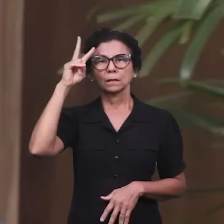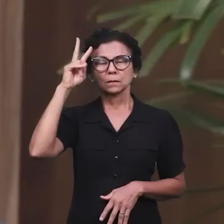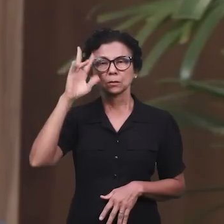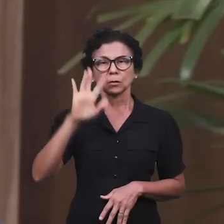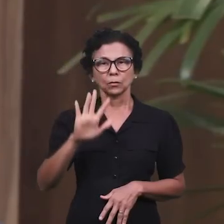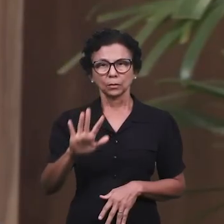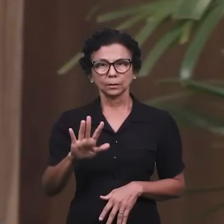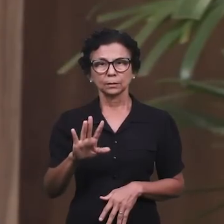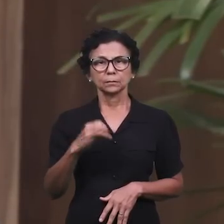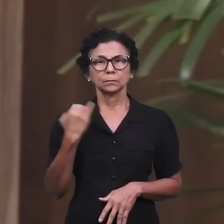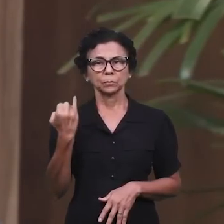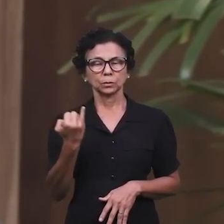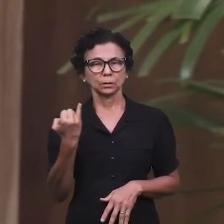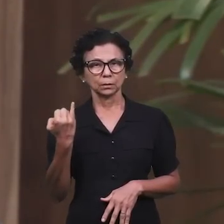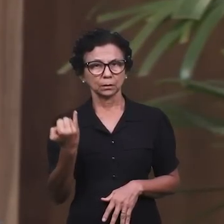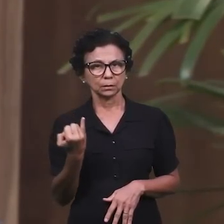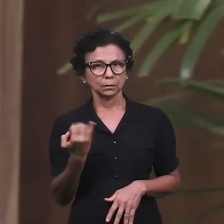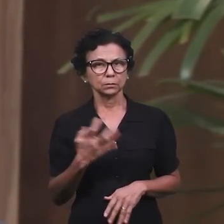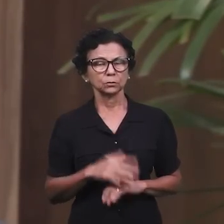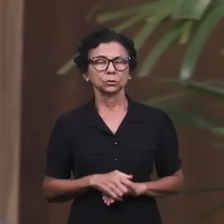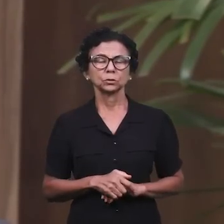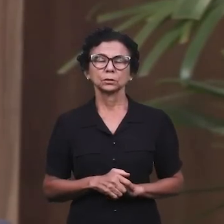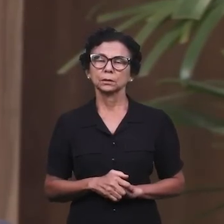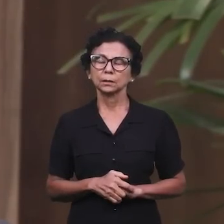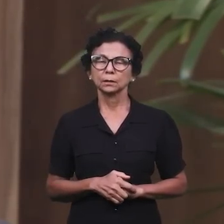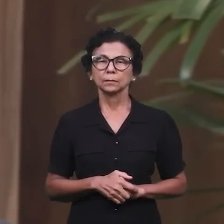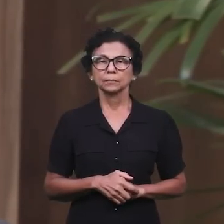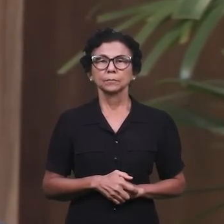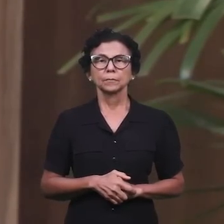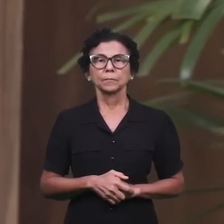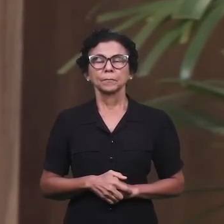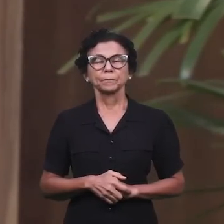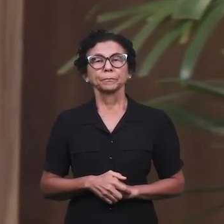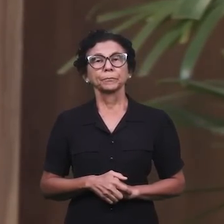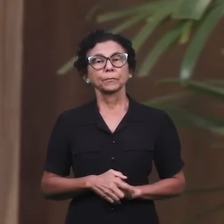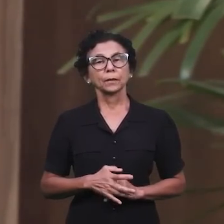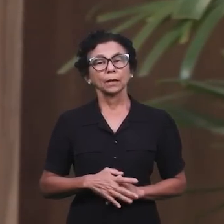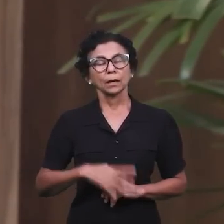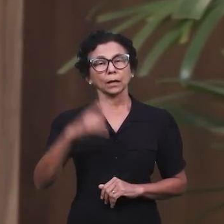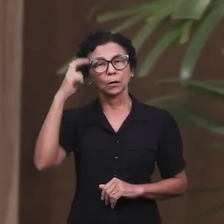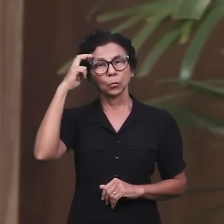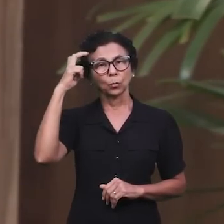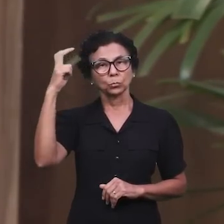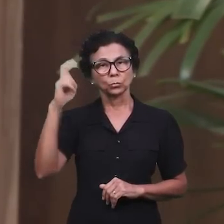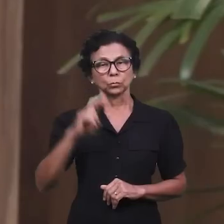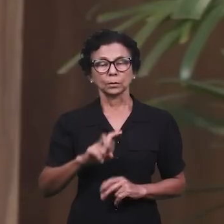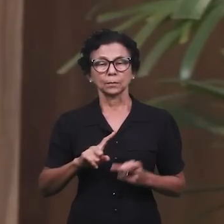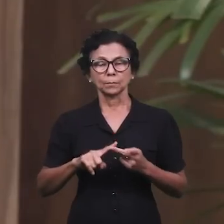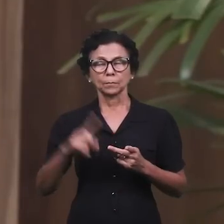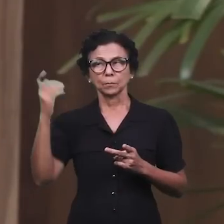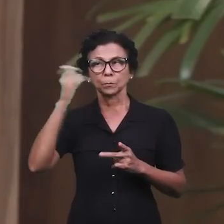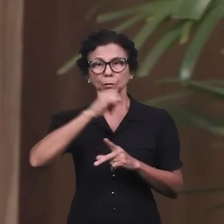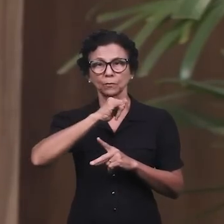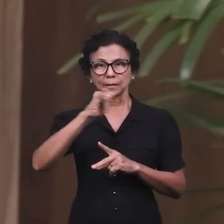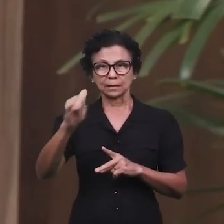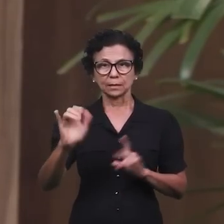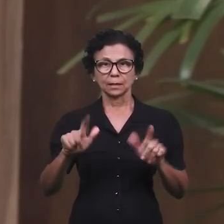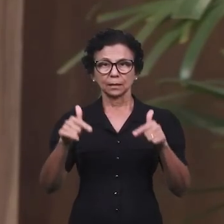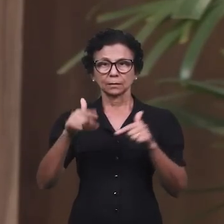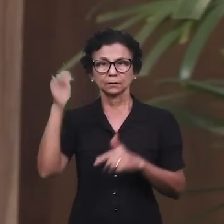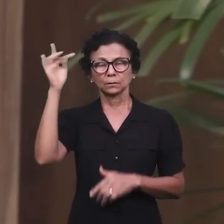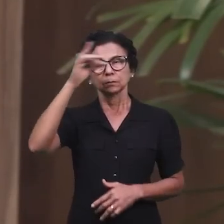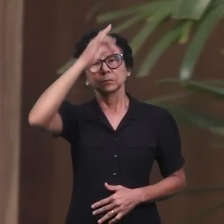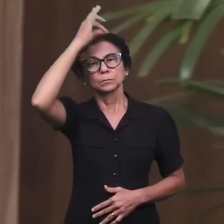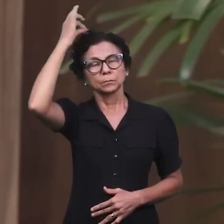pela leitura e por uma capacidade intelectual, o profético por uma operação do Espírito Santo. Em que